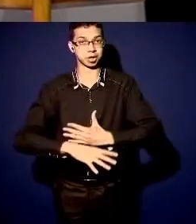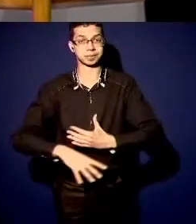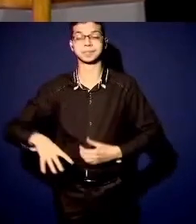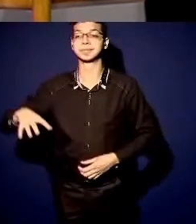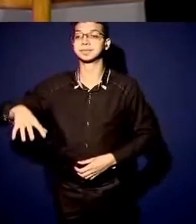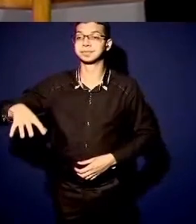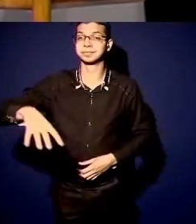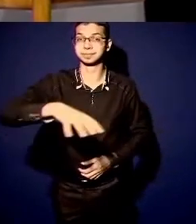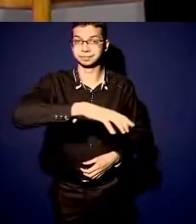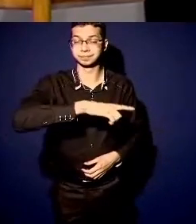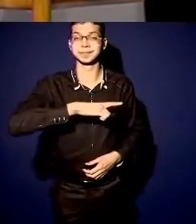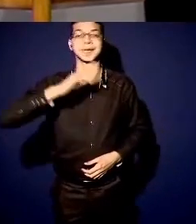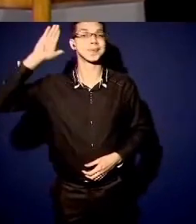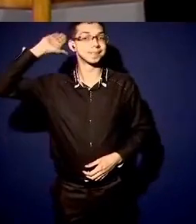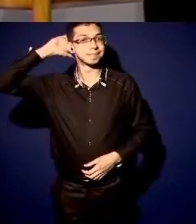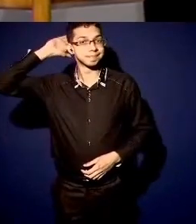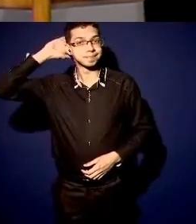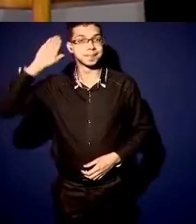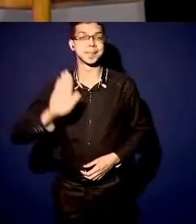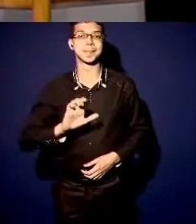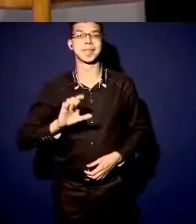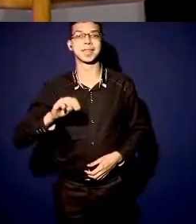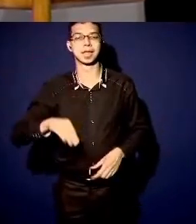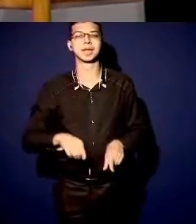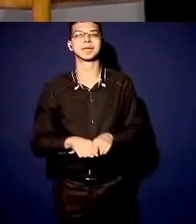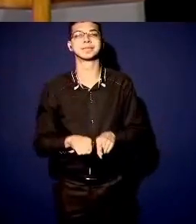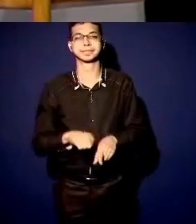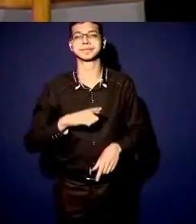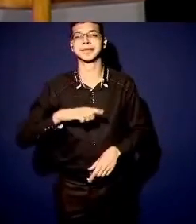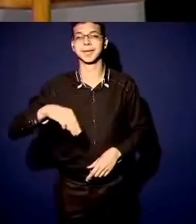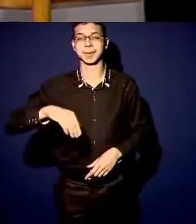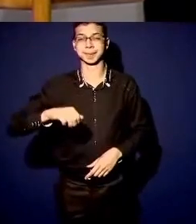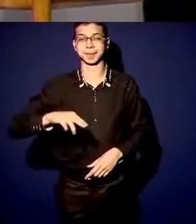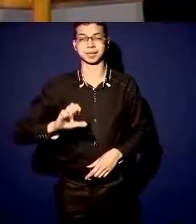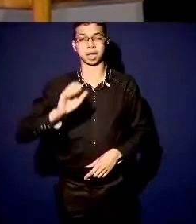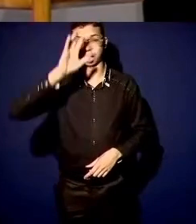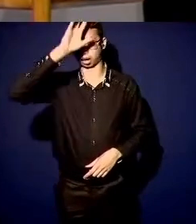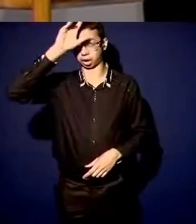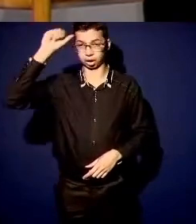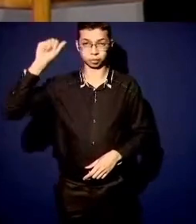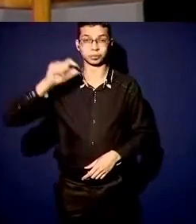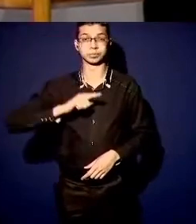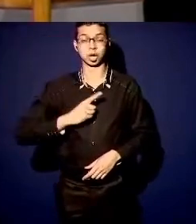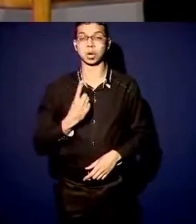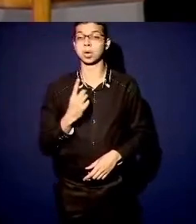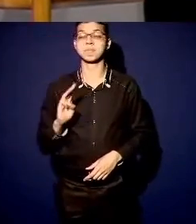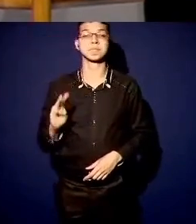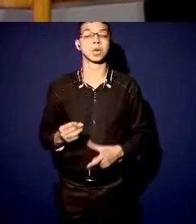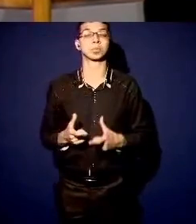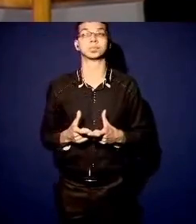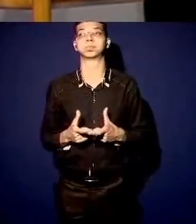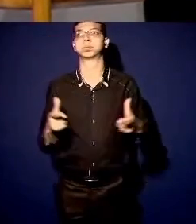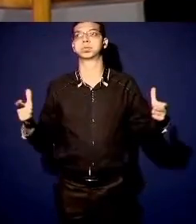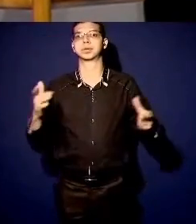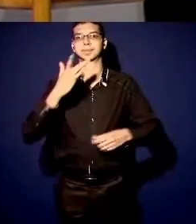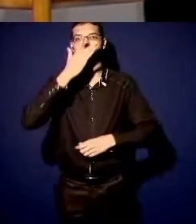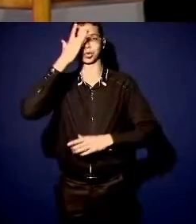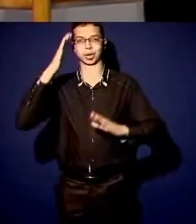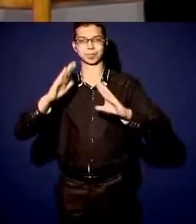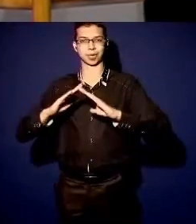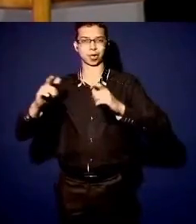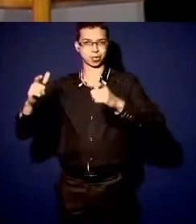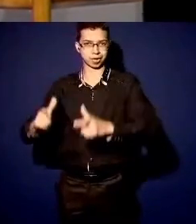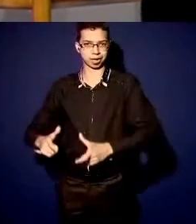Belém Manaus cidades de mais de um milhão milhões de habitantes então nós temos como Ministro